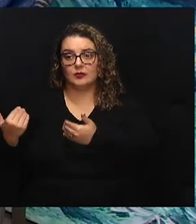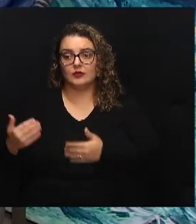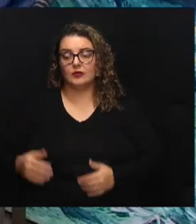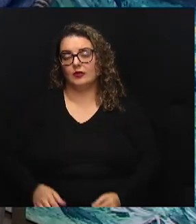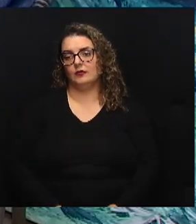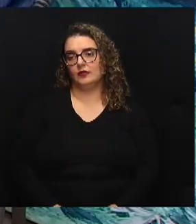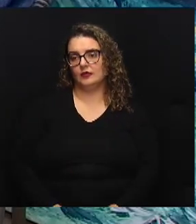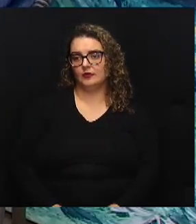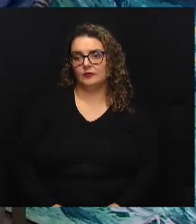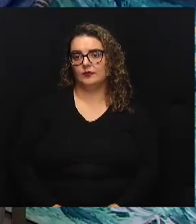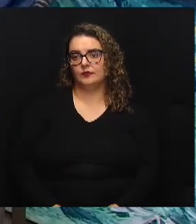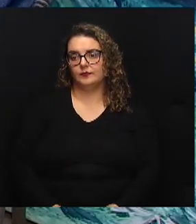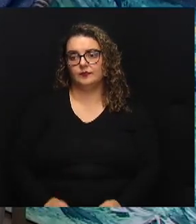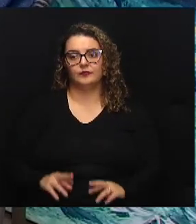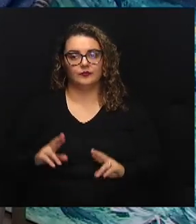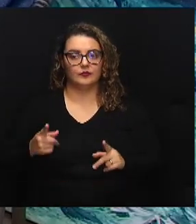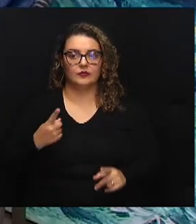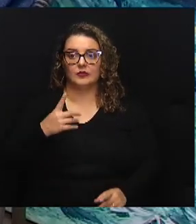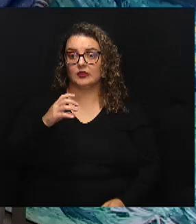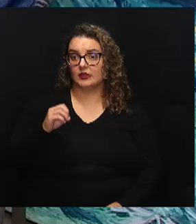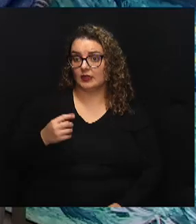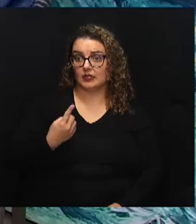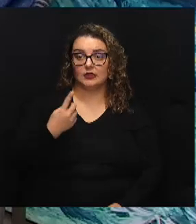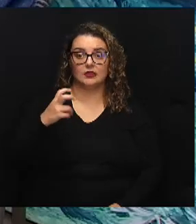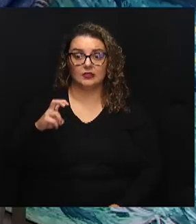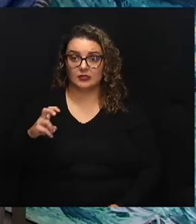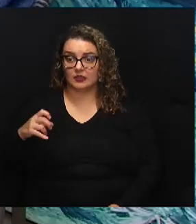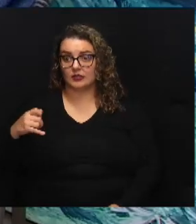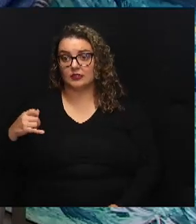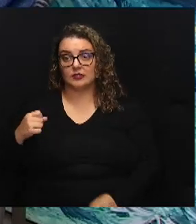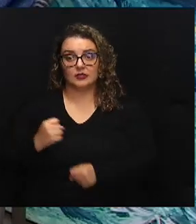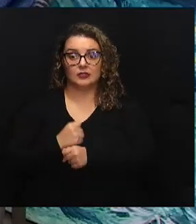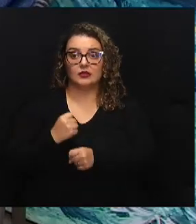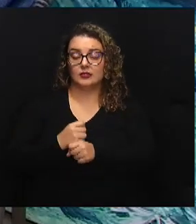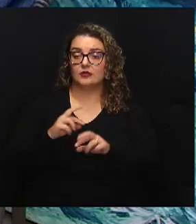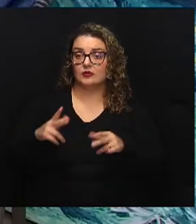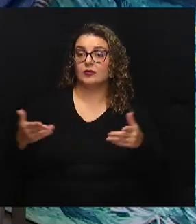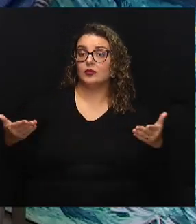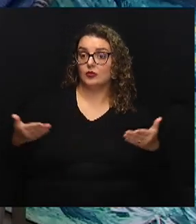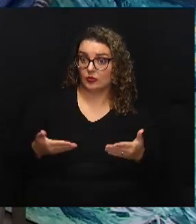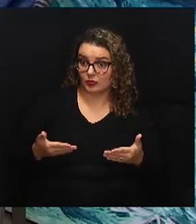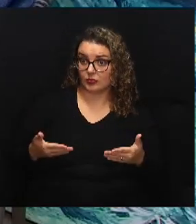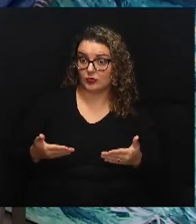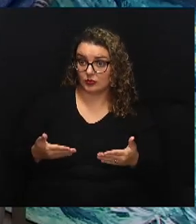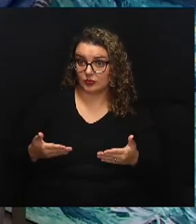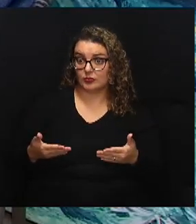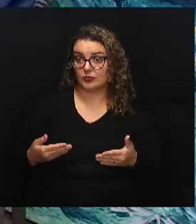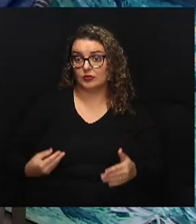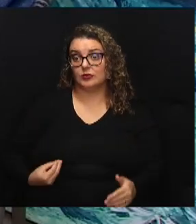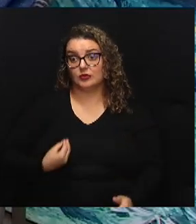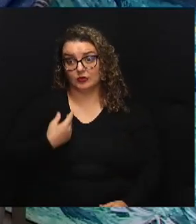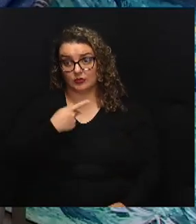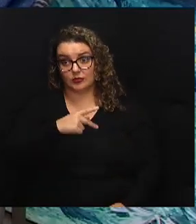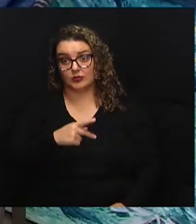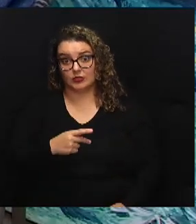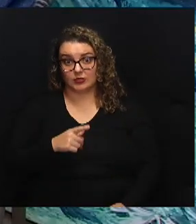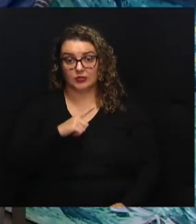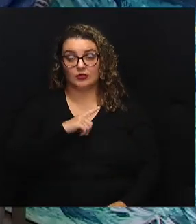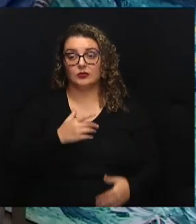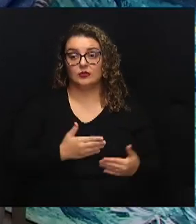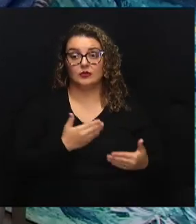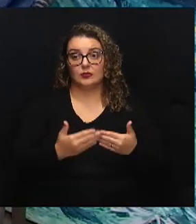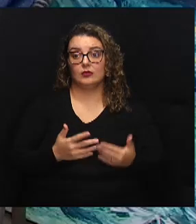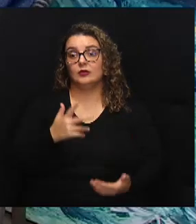Então, a diferença de 10, 15 anos de diferença, hoje em dia, com a vida que eles levaram, eles